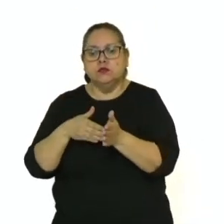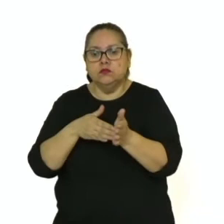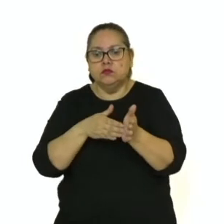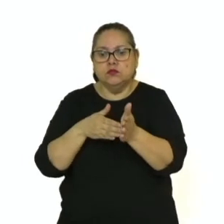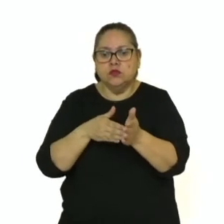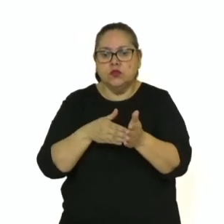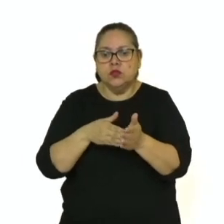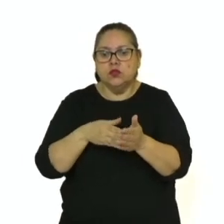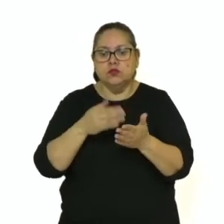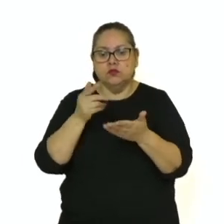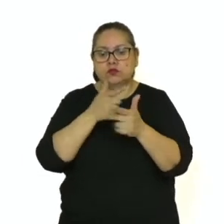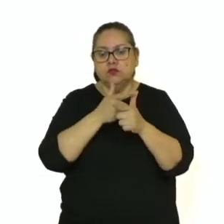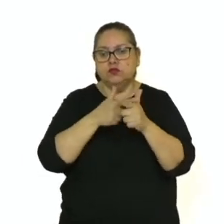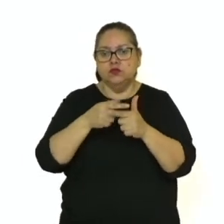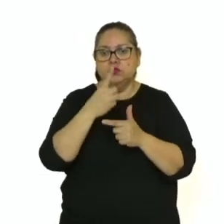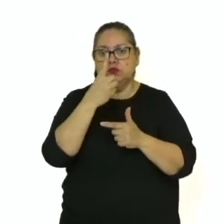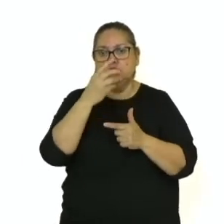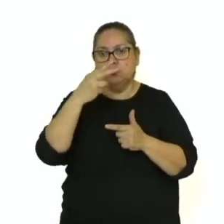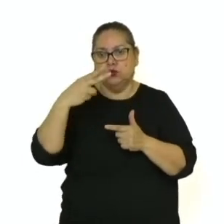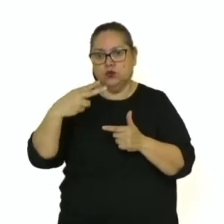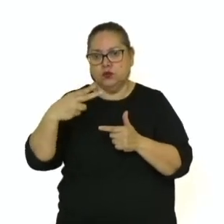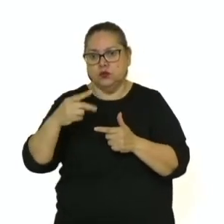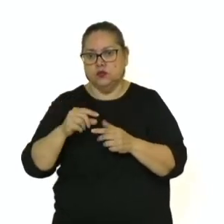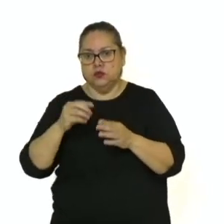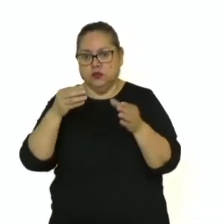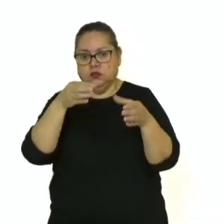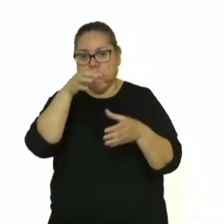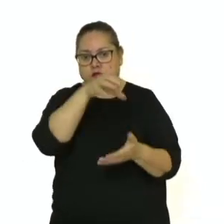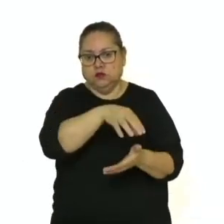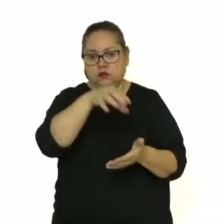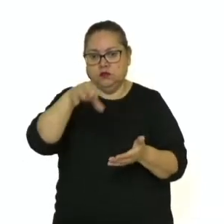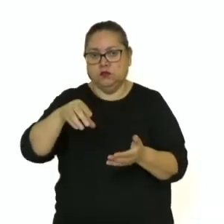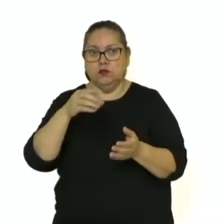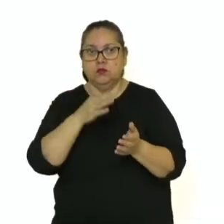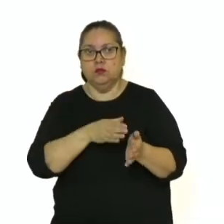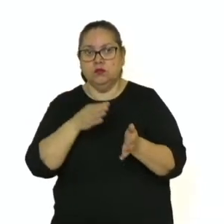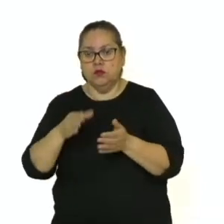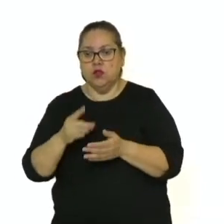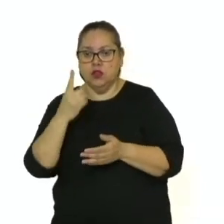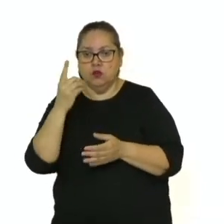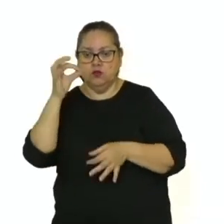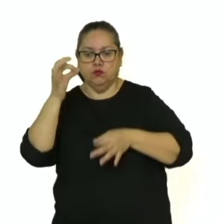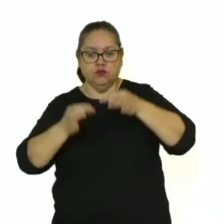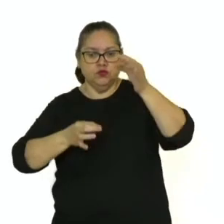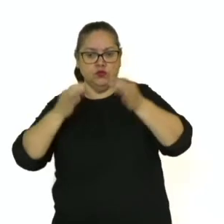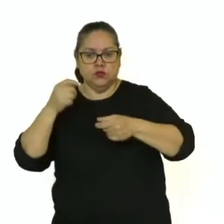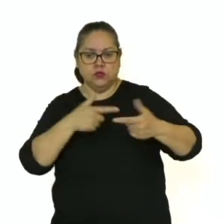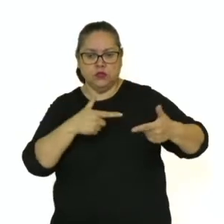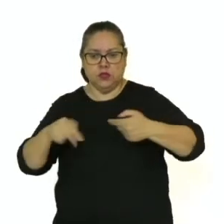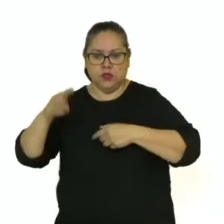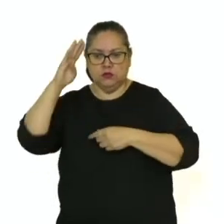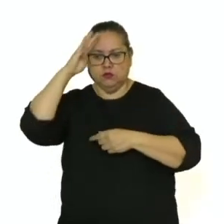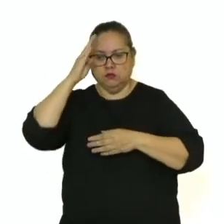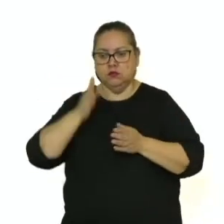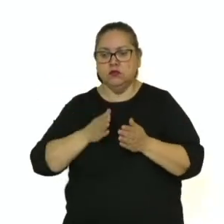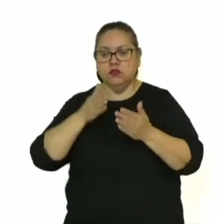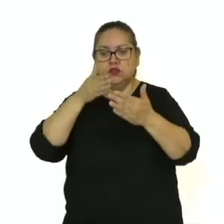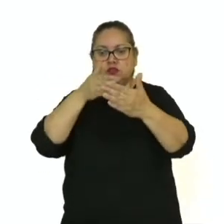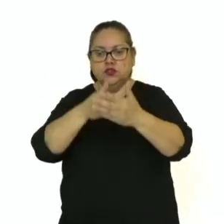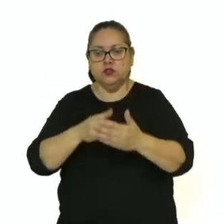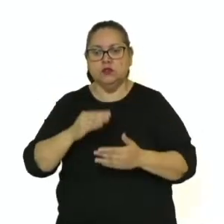dividiram-se em 12 tribos, cada tribo com um líder juiz. Um período de guerras militares, quando eles chegam em Canaã, para